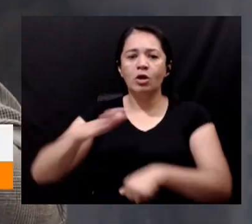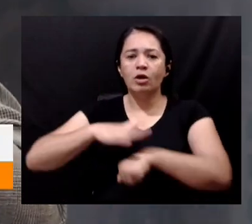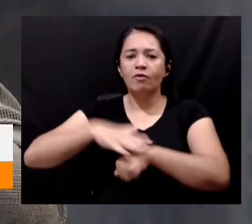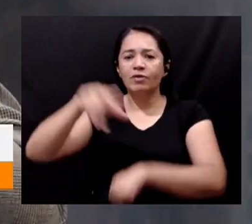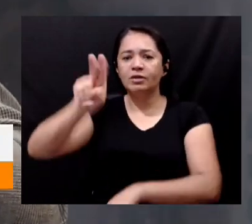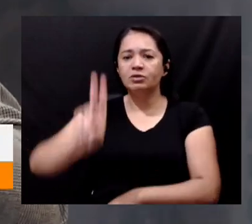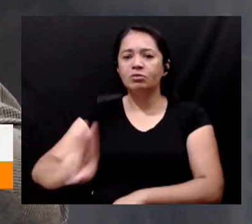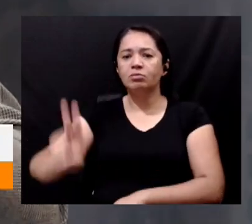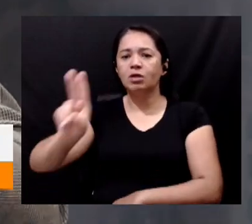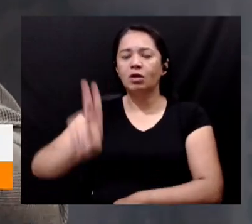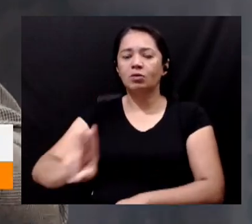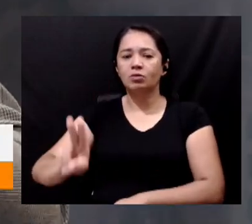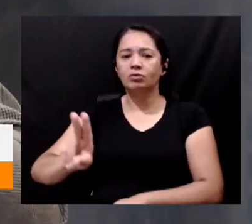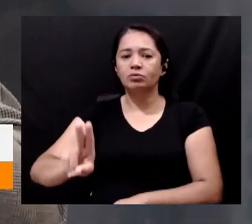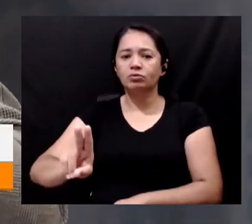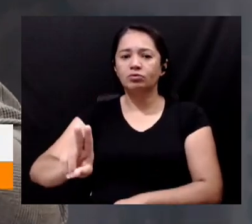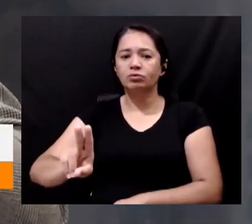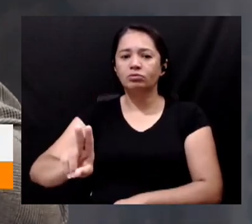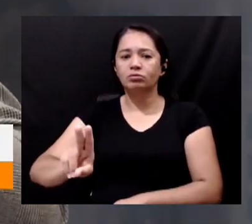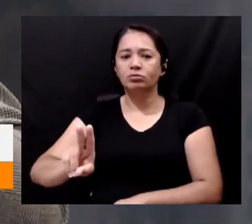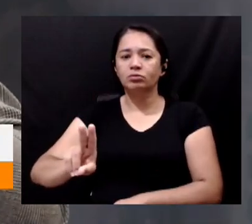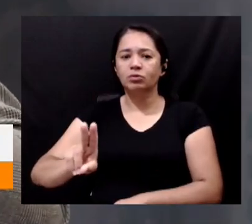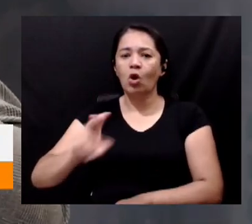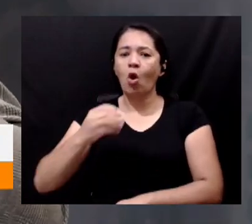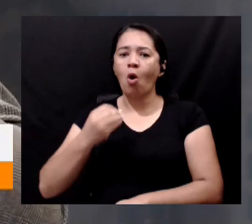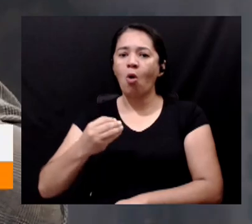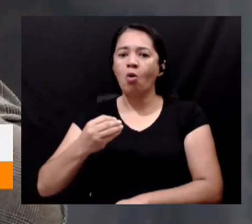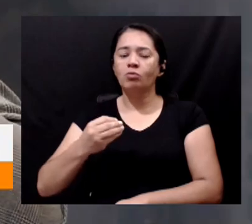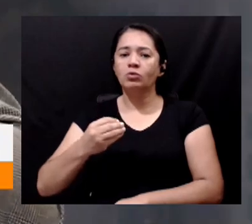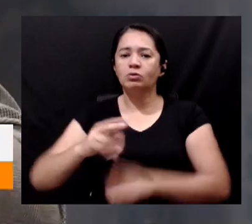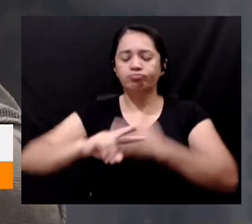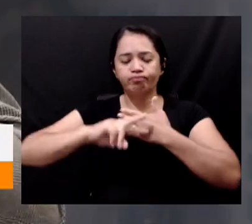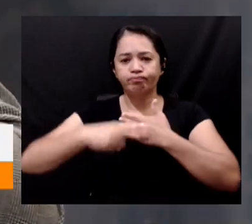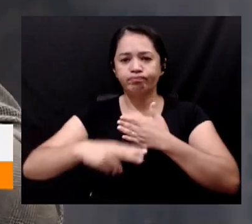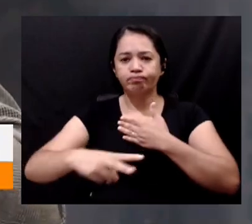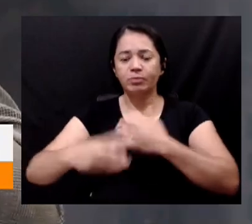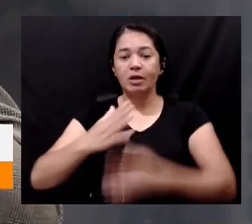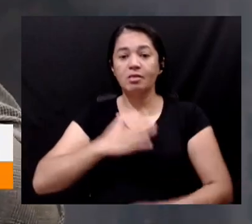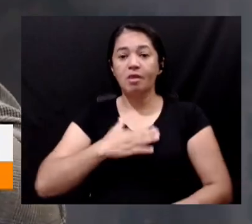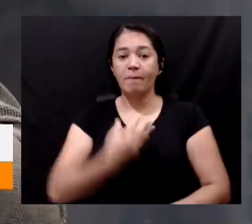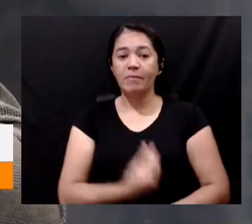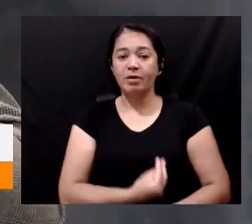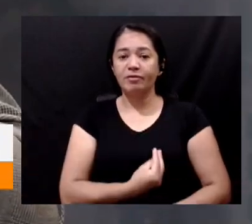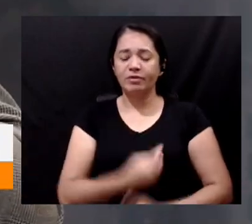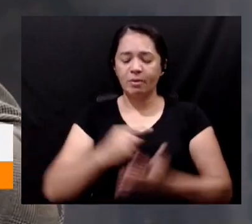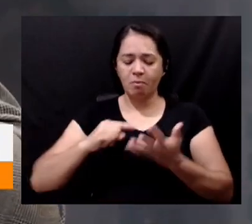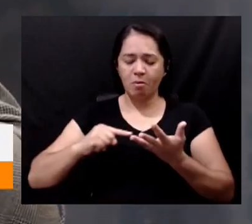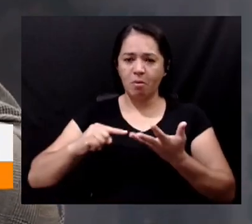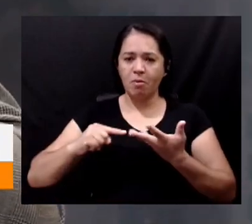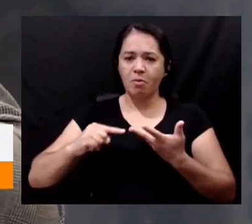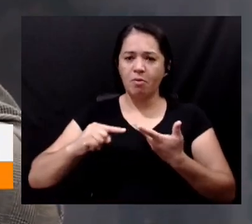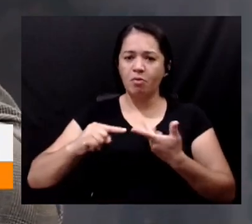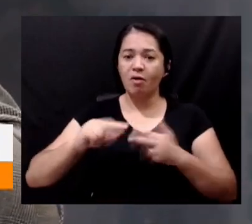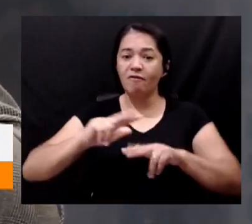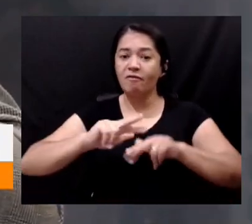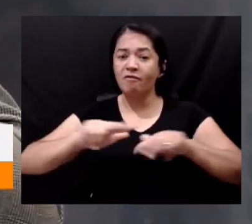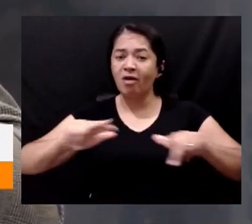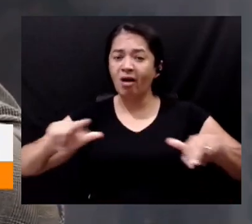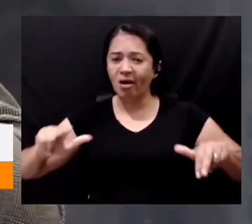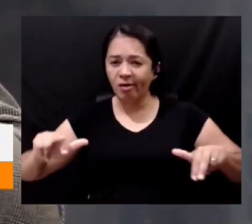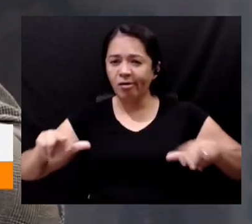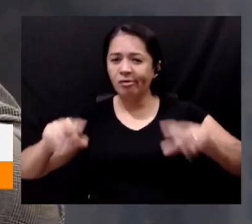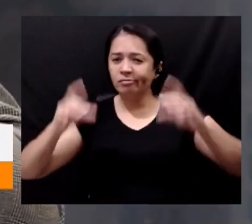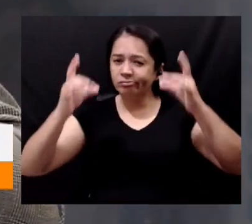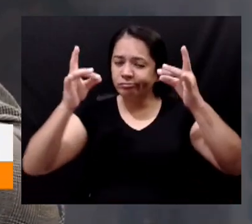ferramenta e o quanto isso vai impactar na minha vida. Então são várias questões, né, que de todo um